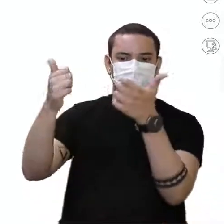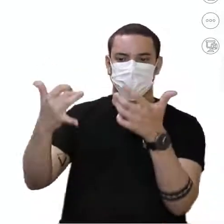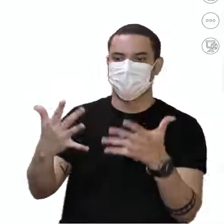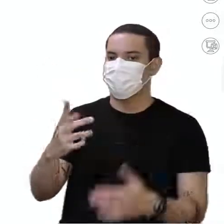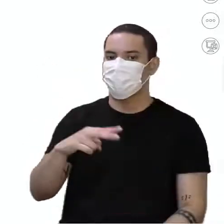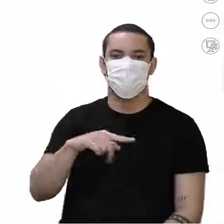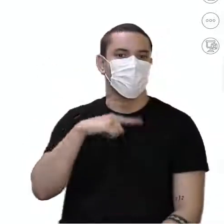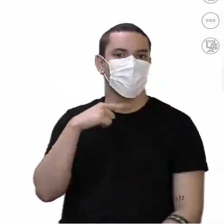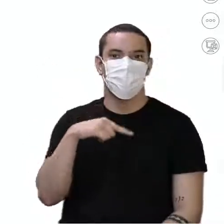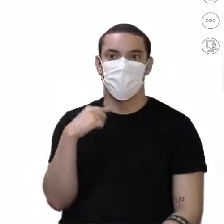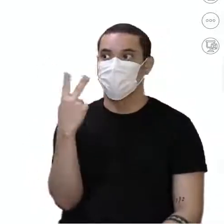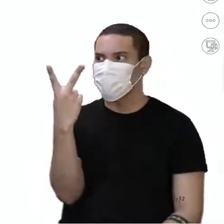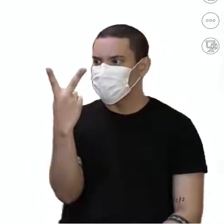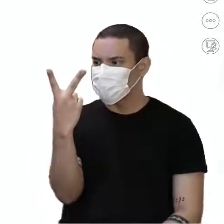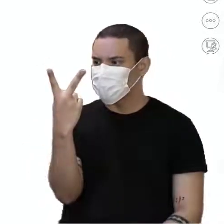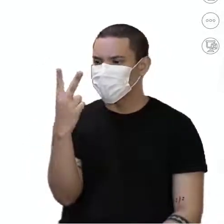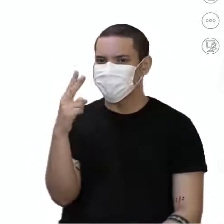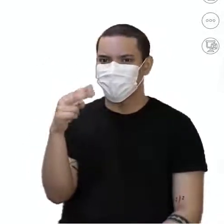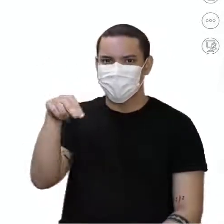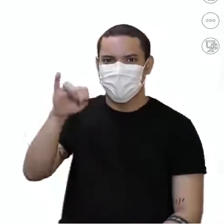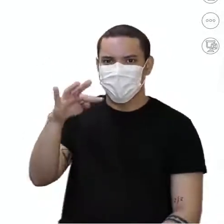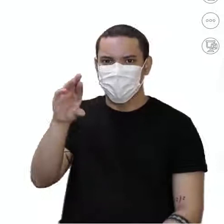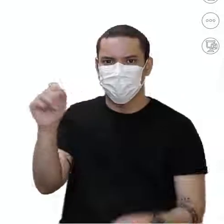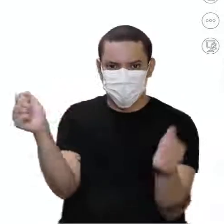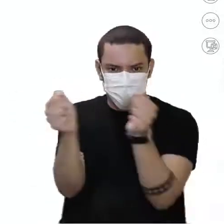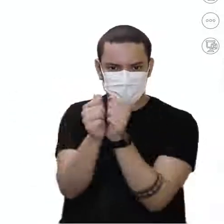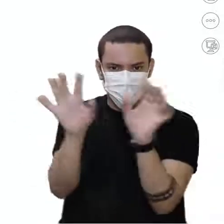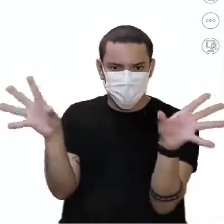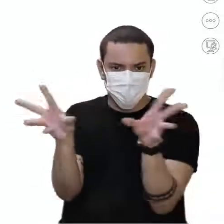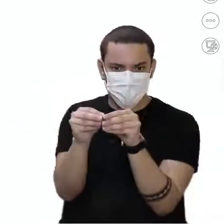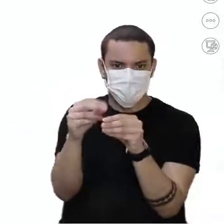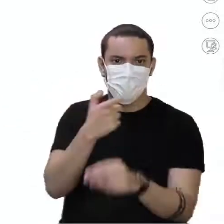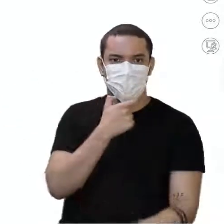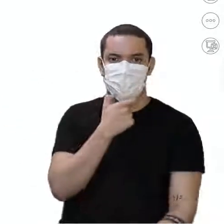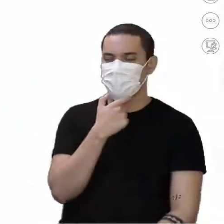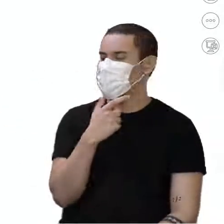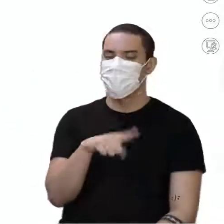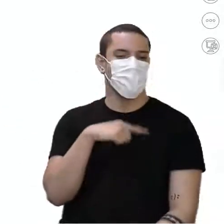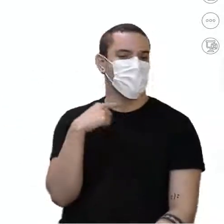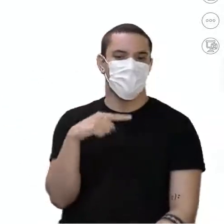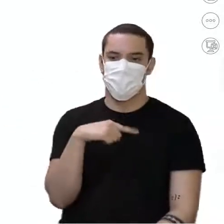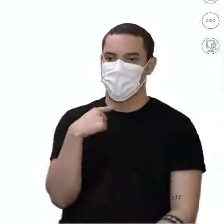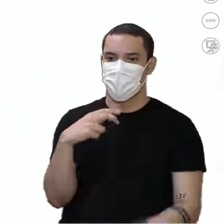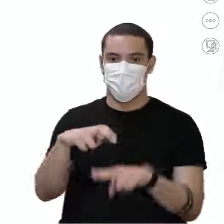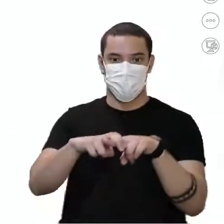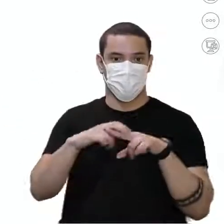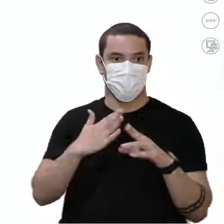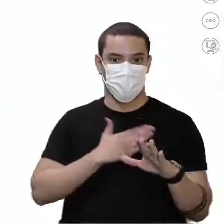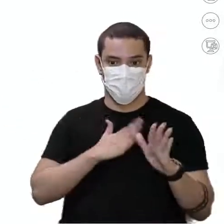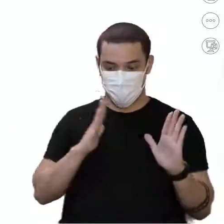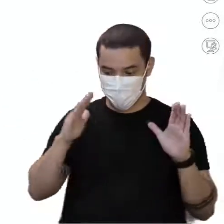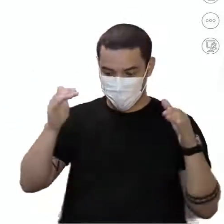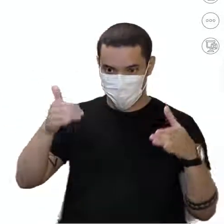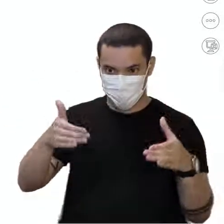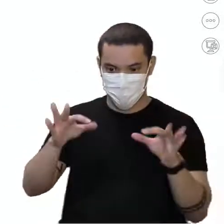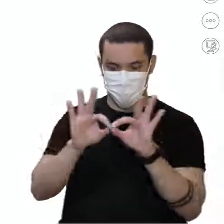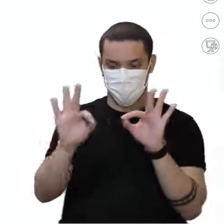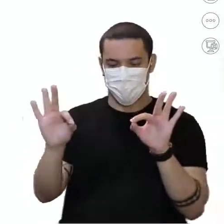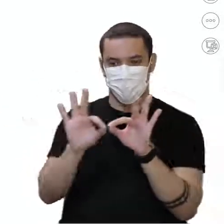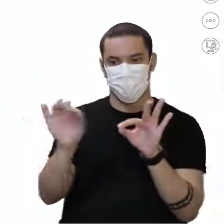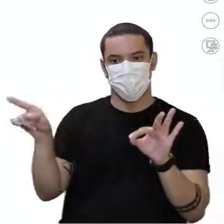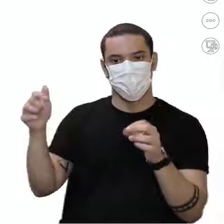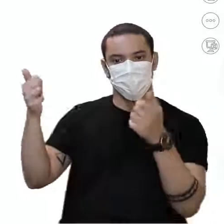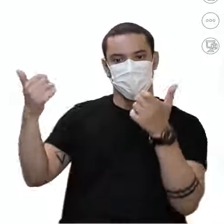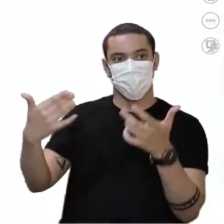ter a dupla negativa em inglês. Então, se eu uso never aqui, então o meu foco nessa frase é dizer